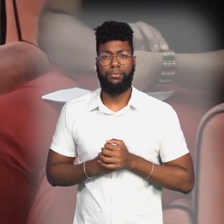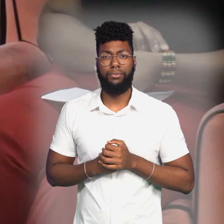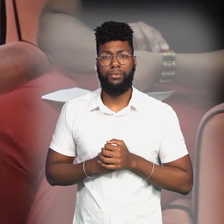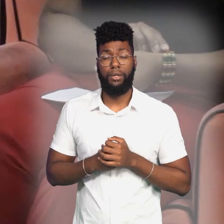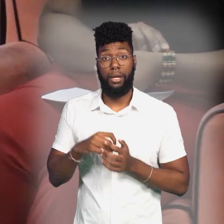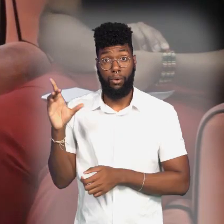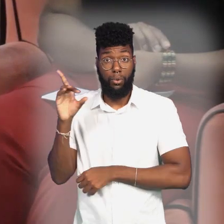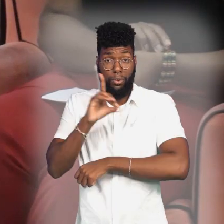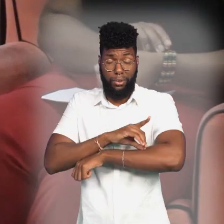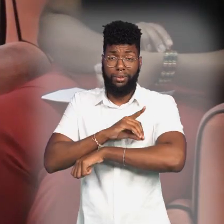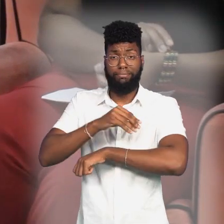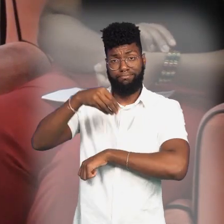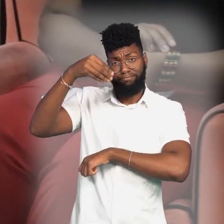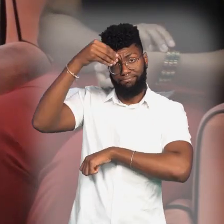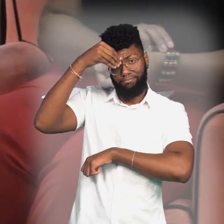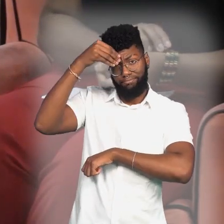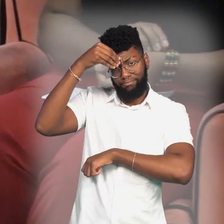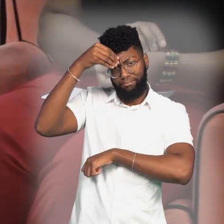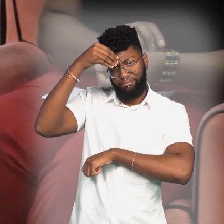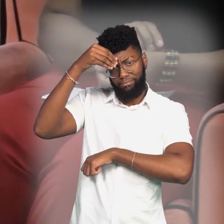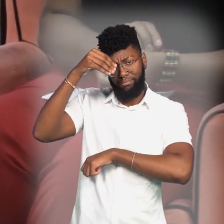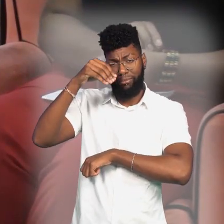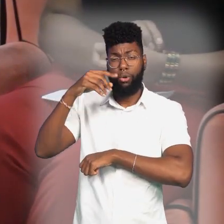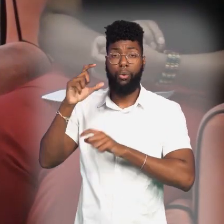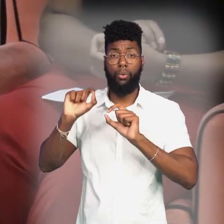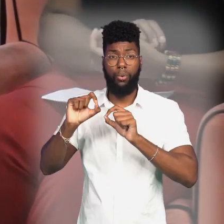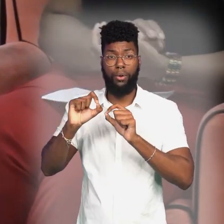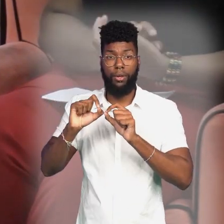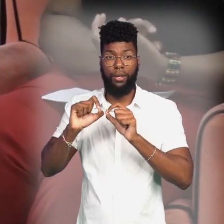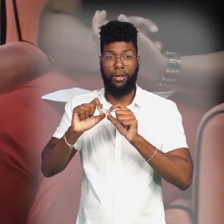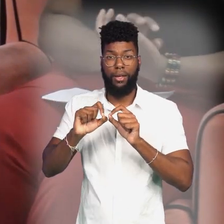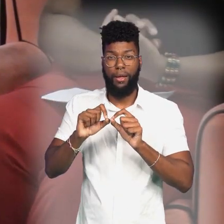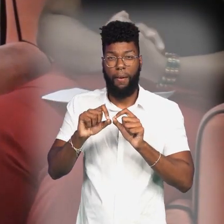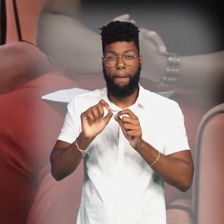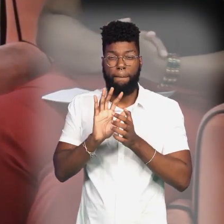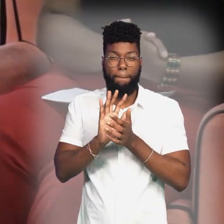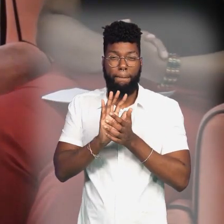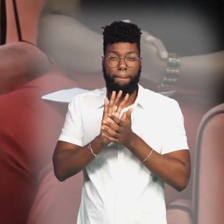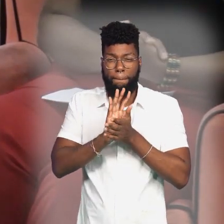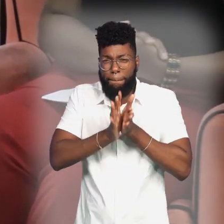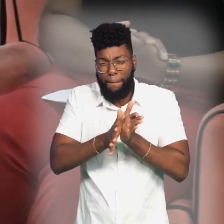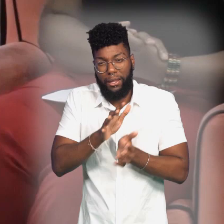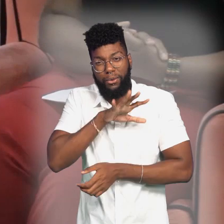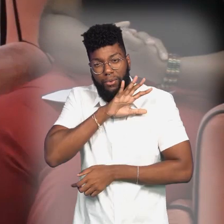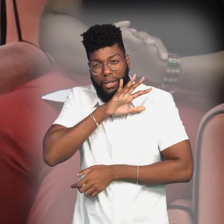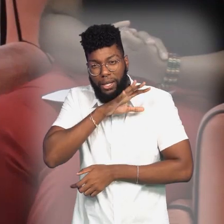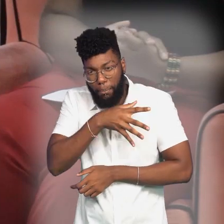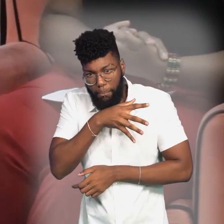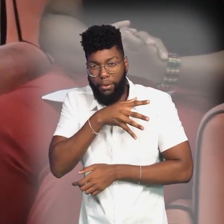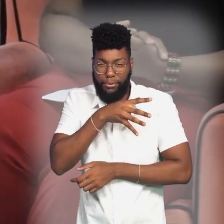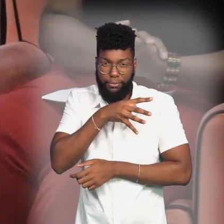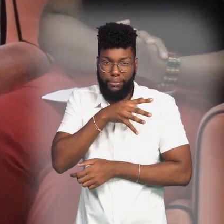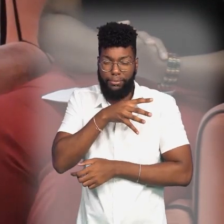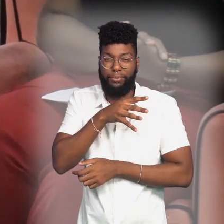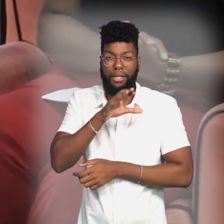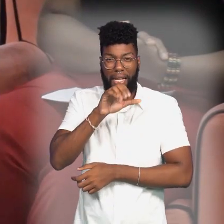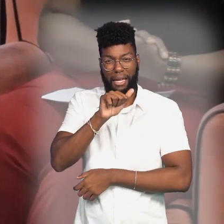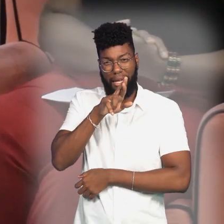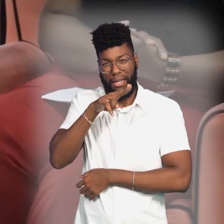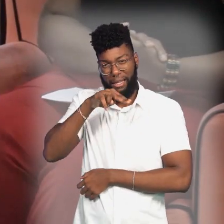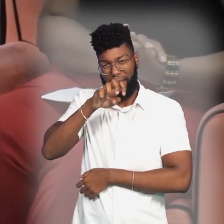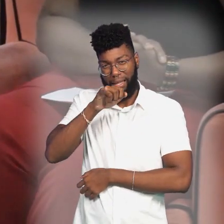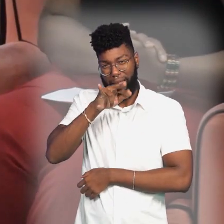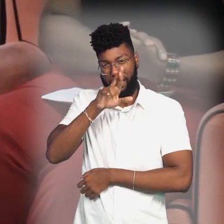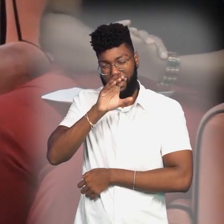dia de batizar se mata um carneiro, que é uma festa, e se raspa tudo o